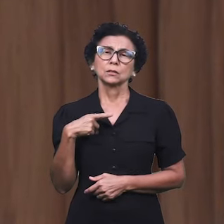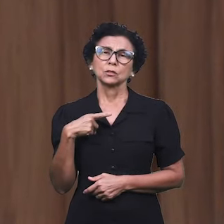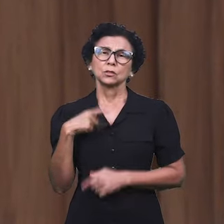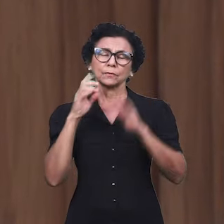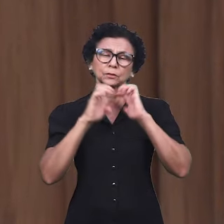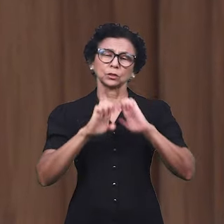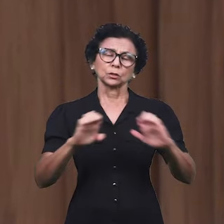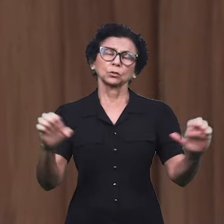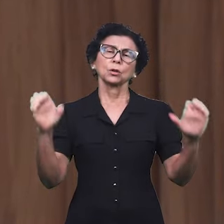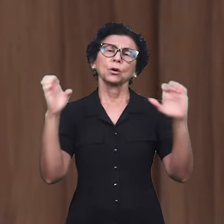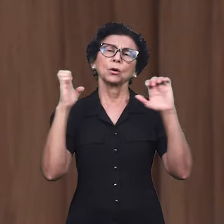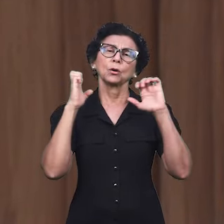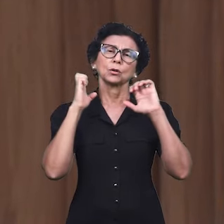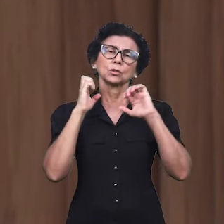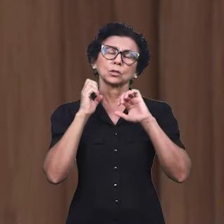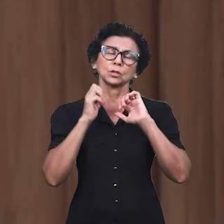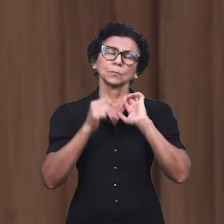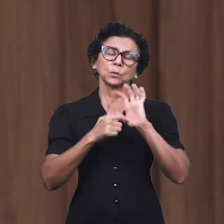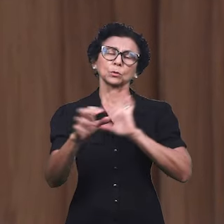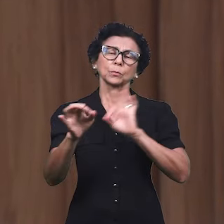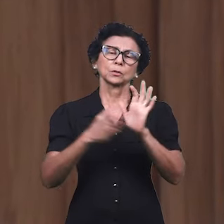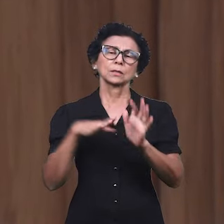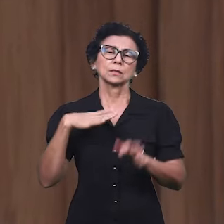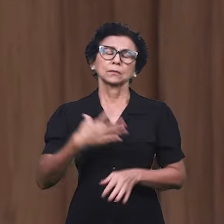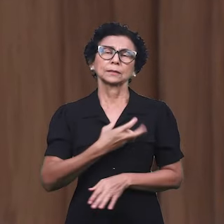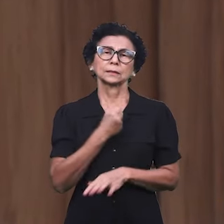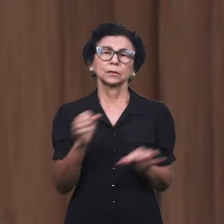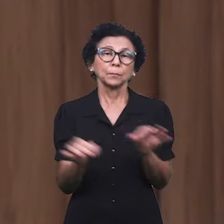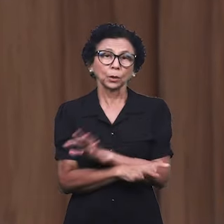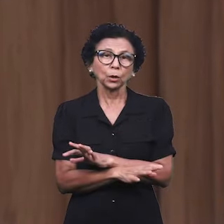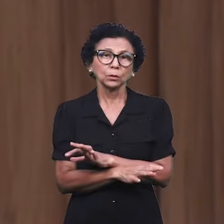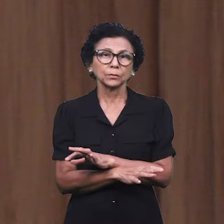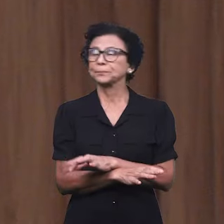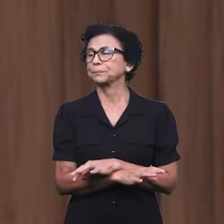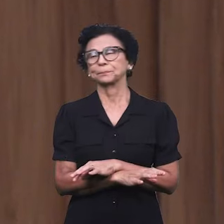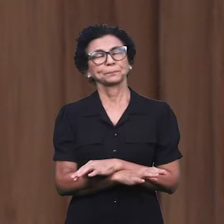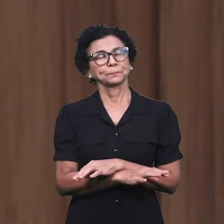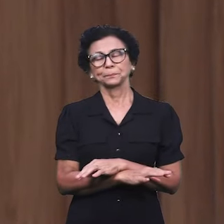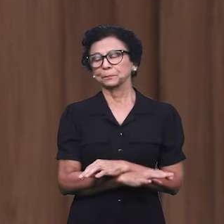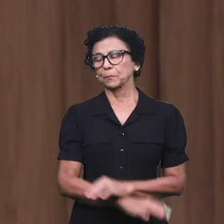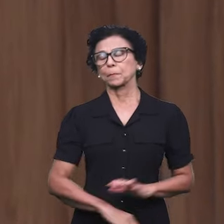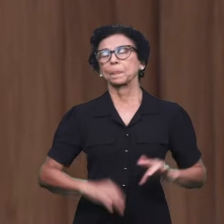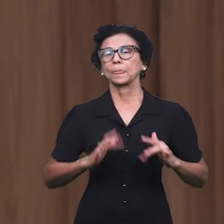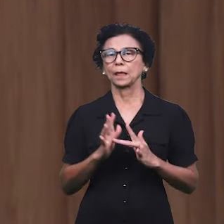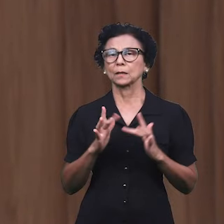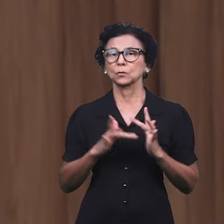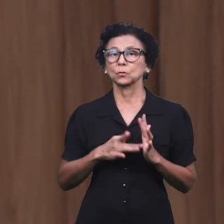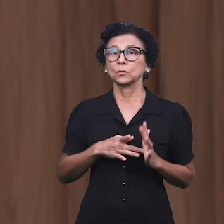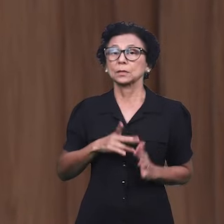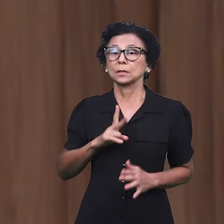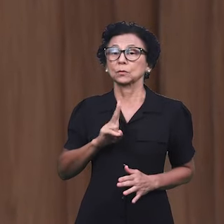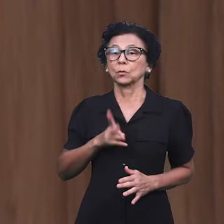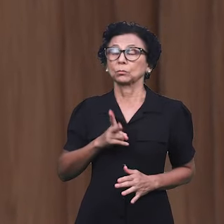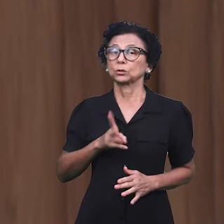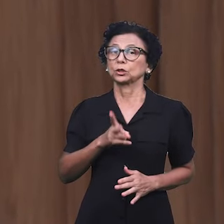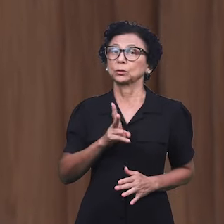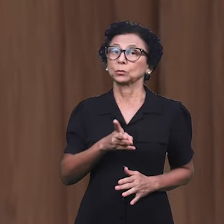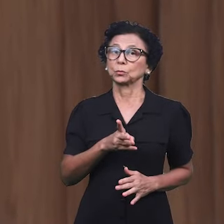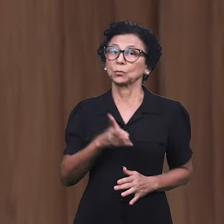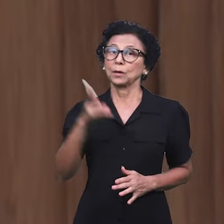continuar a se revelar à sua igreja. Então, esse verso, ele não está limitado